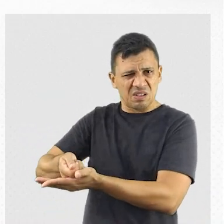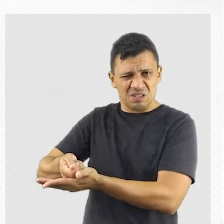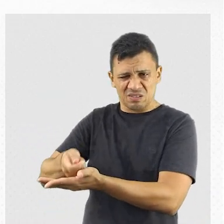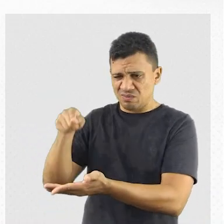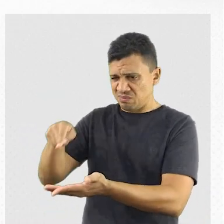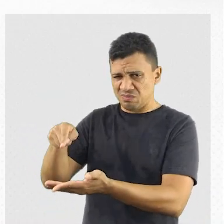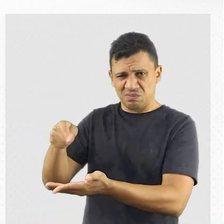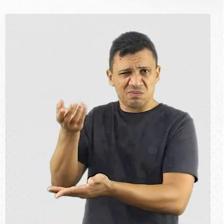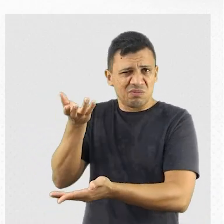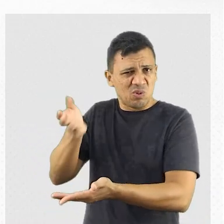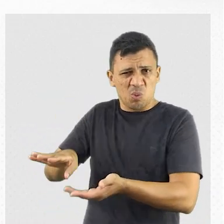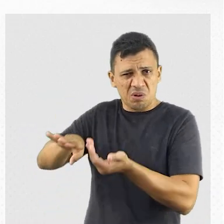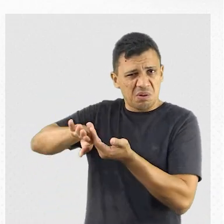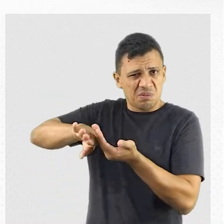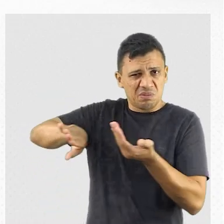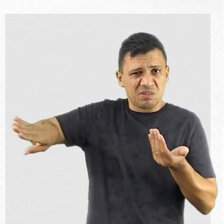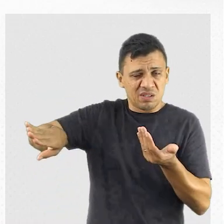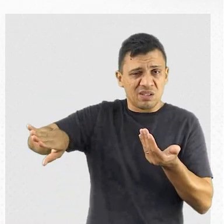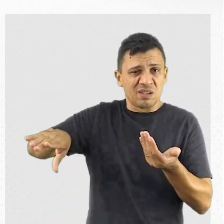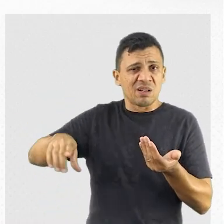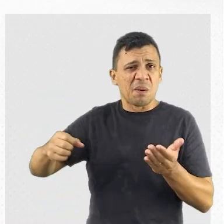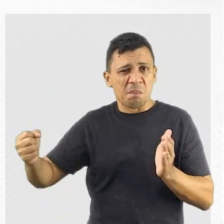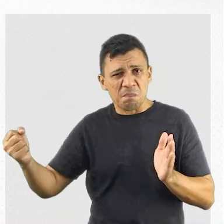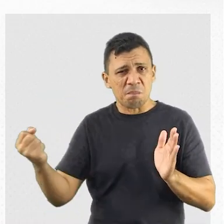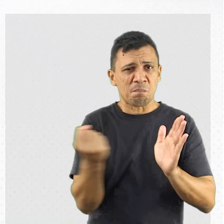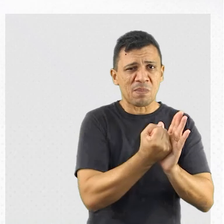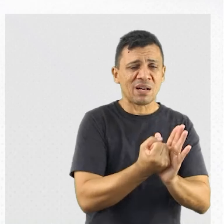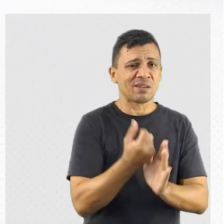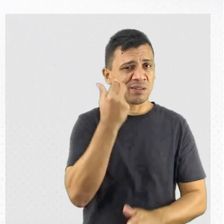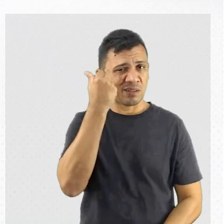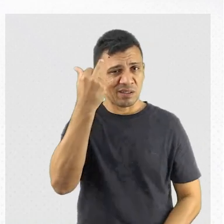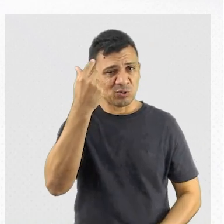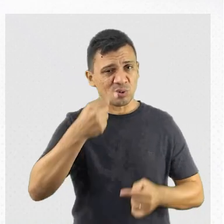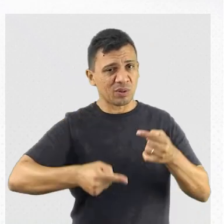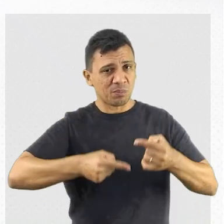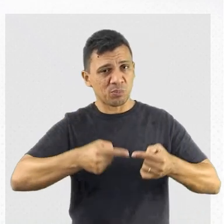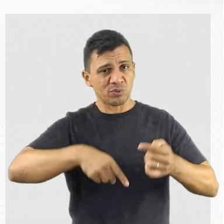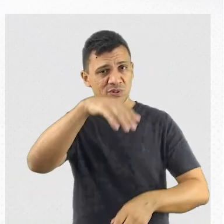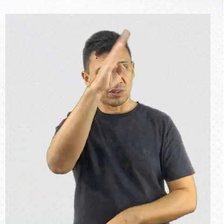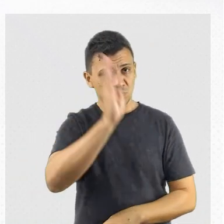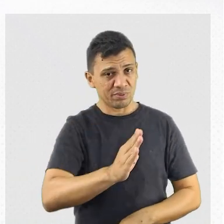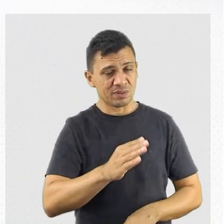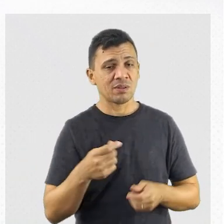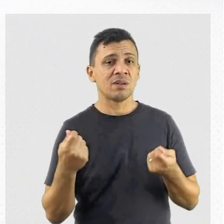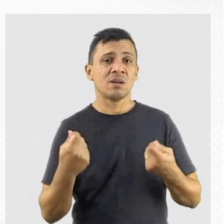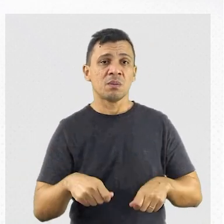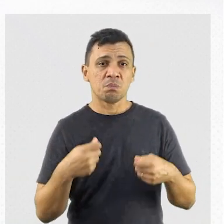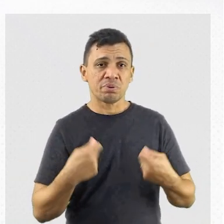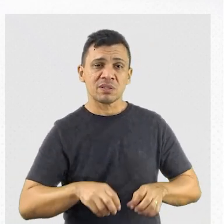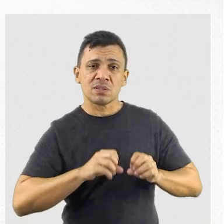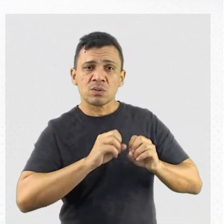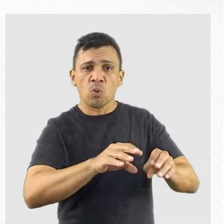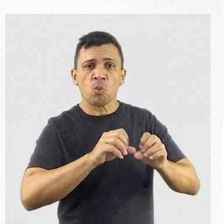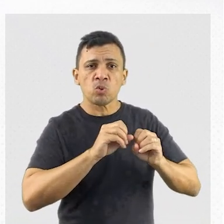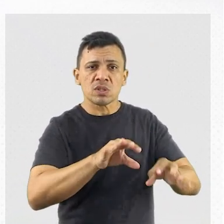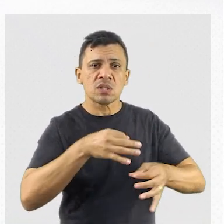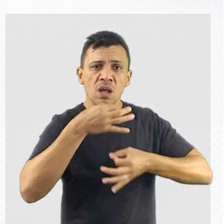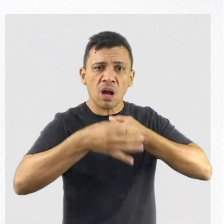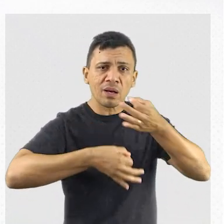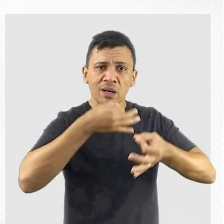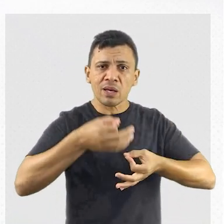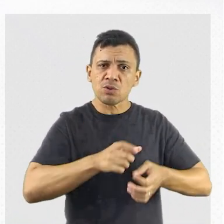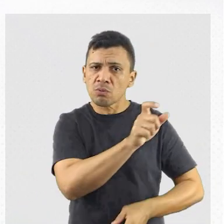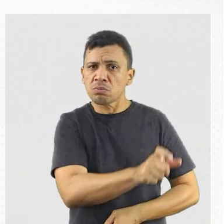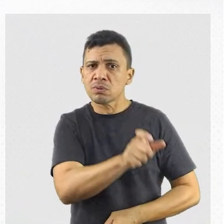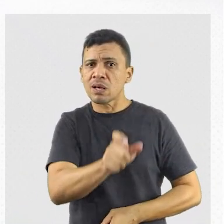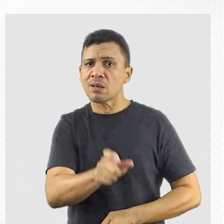indivíduo, a capacidade que o indivíduo tem de produzir de forma autônoma seus significados e seus sentidos. Bom, assim, a